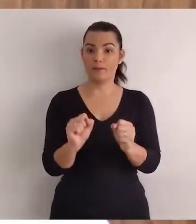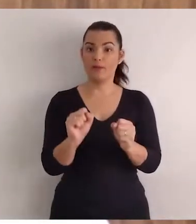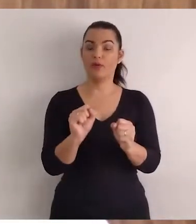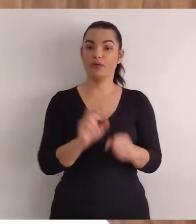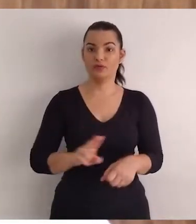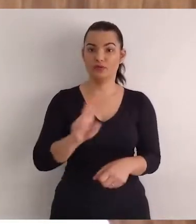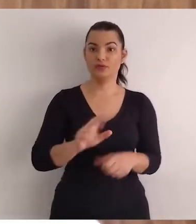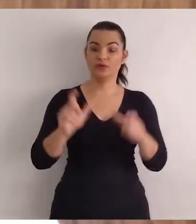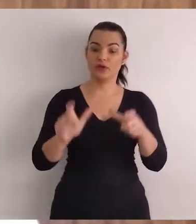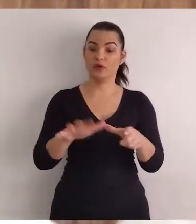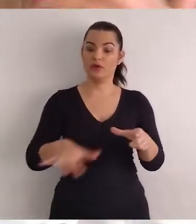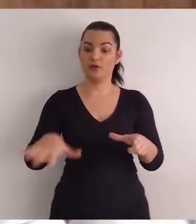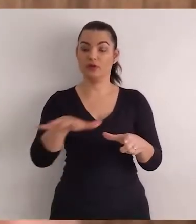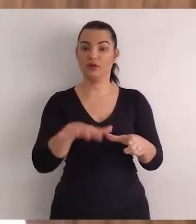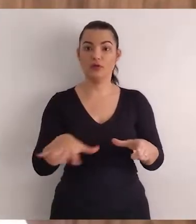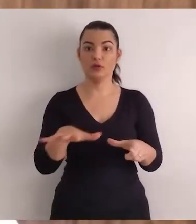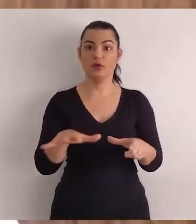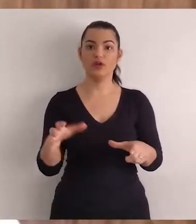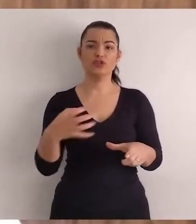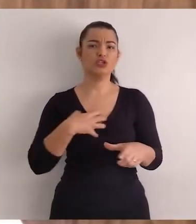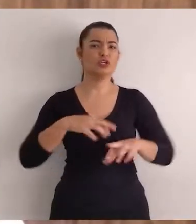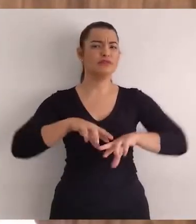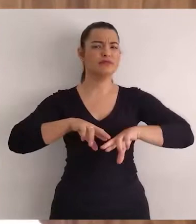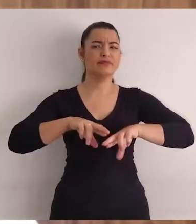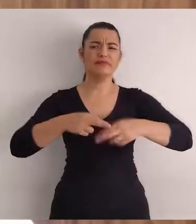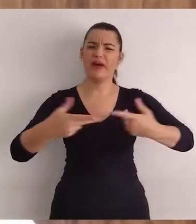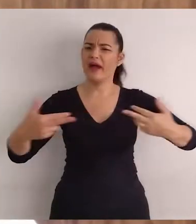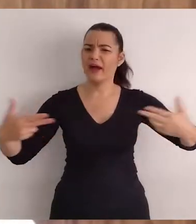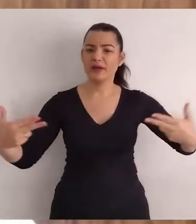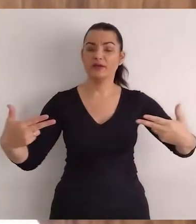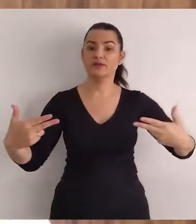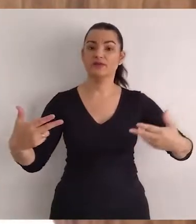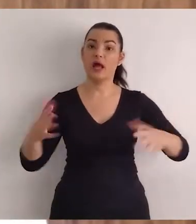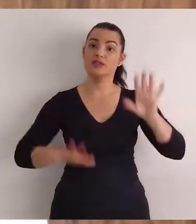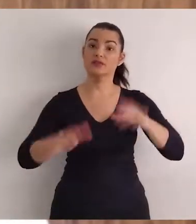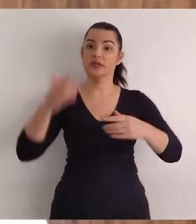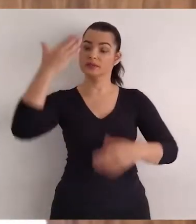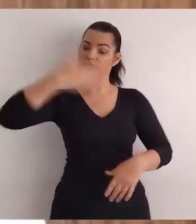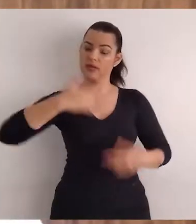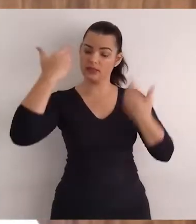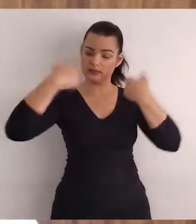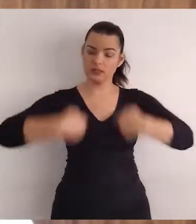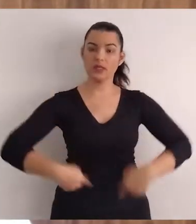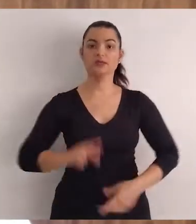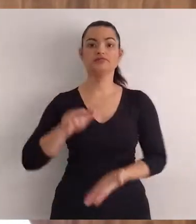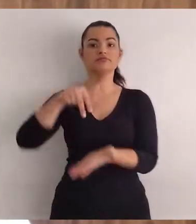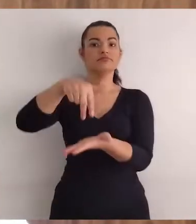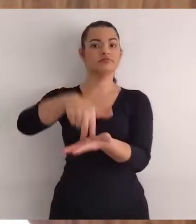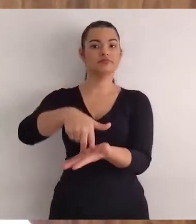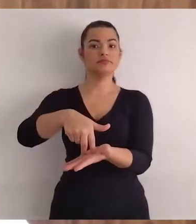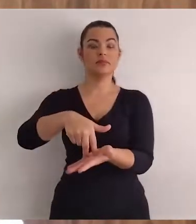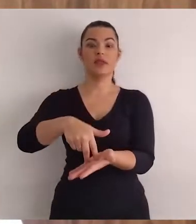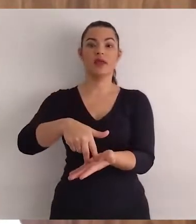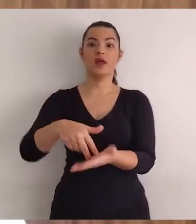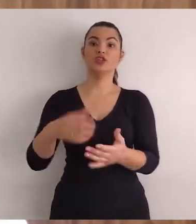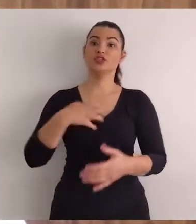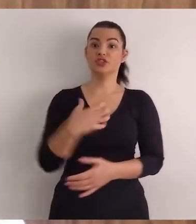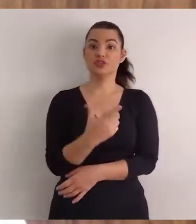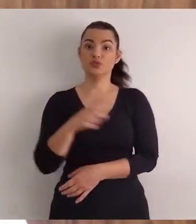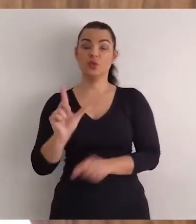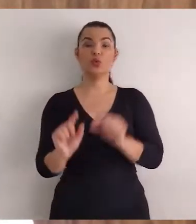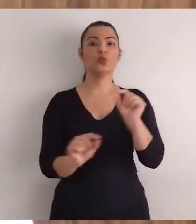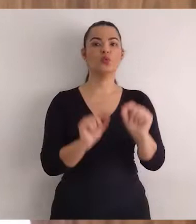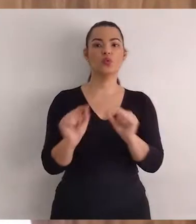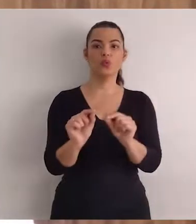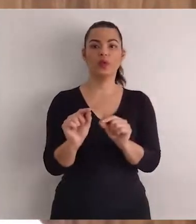Uma das maneiras é ocupar com a nossa presença. Outra maneira é ocuparmos com a nossa fala, com as nossas